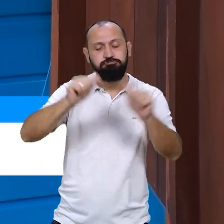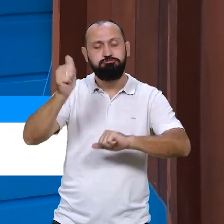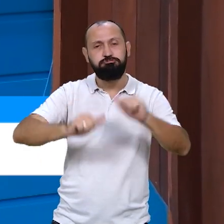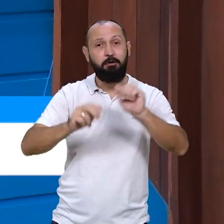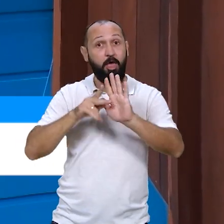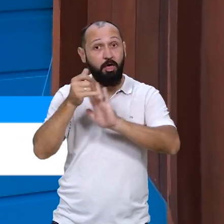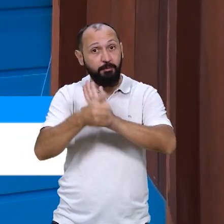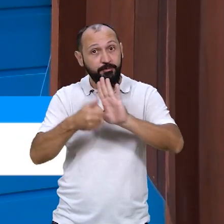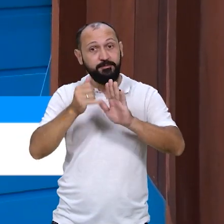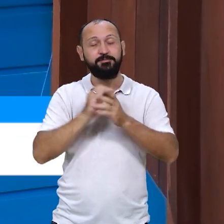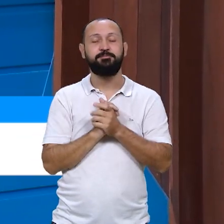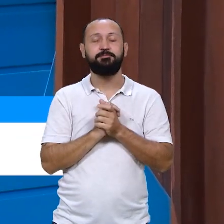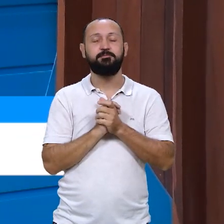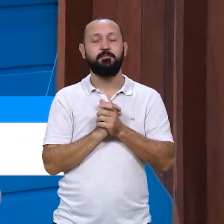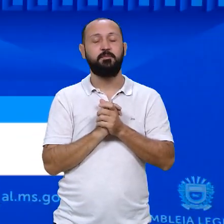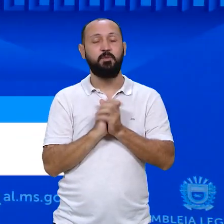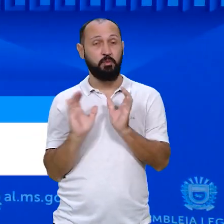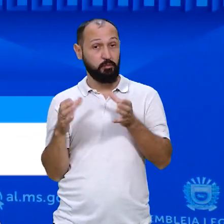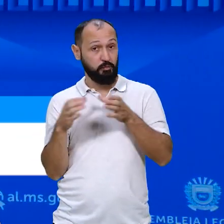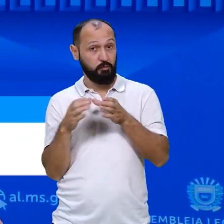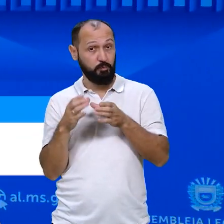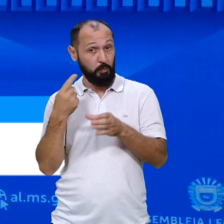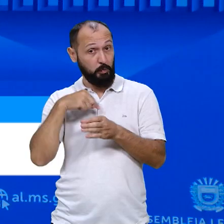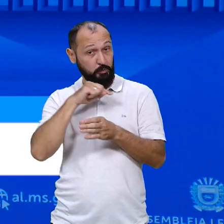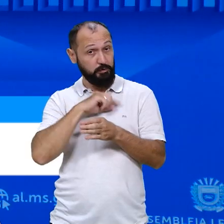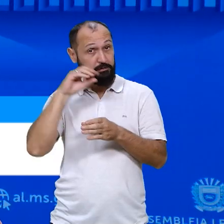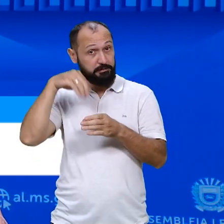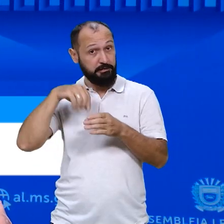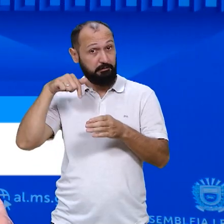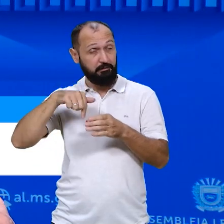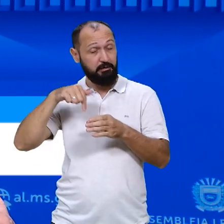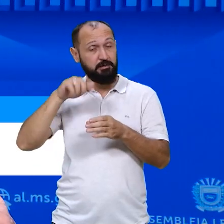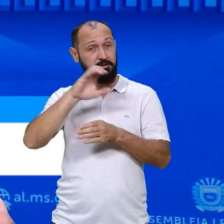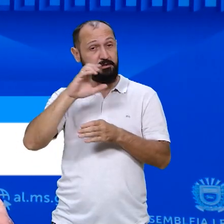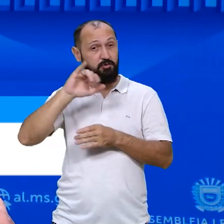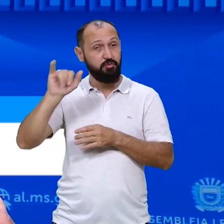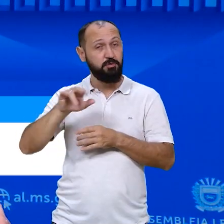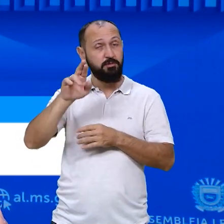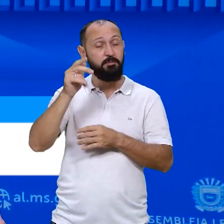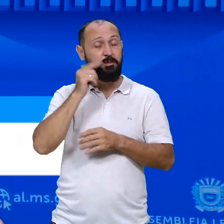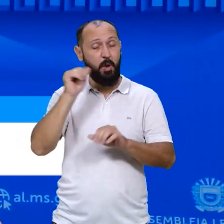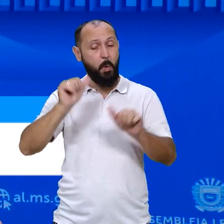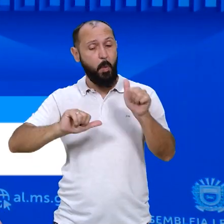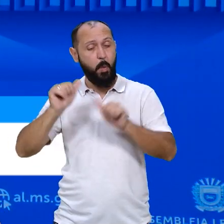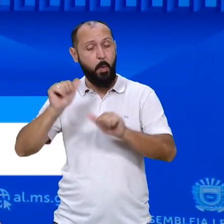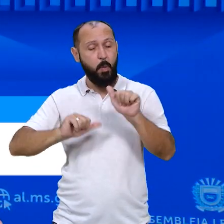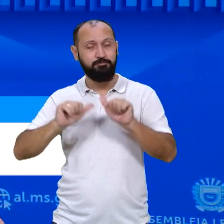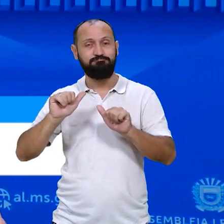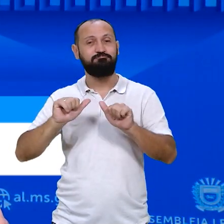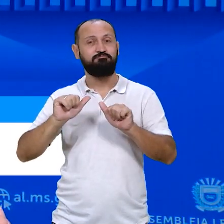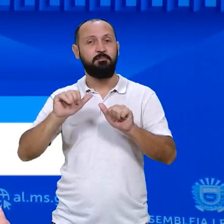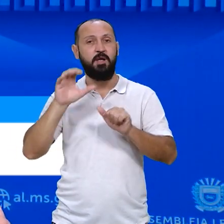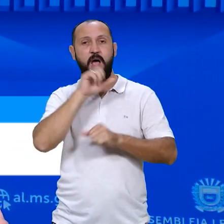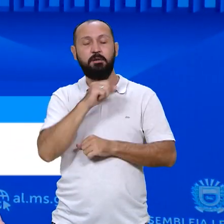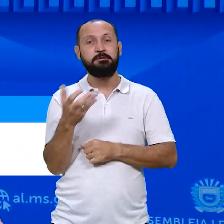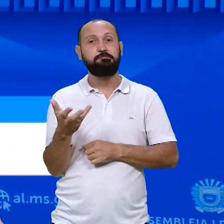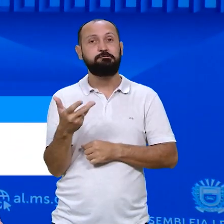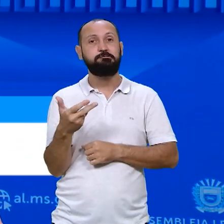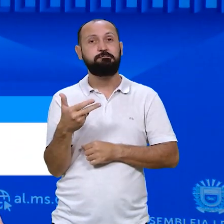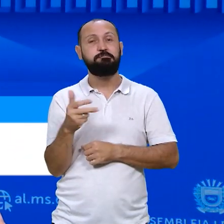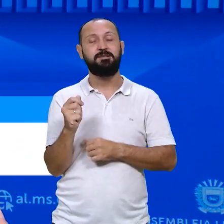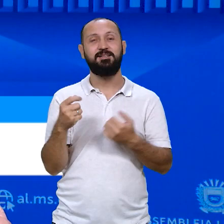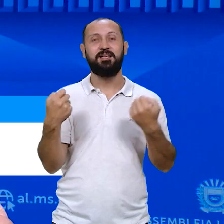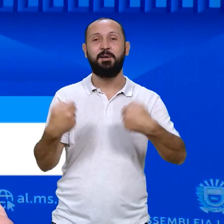agilidade na análise dos projetos. A gente na CCJR vai estar pronta para estar analisando com toda